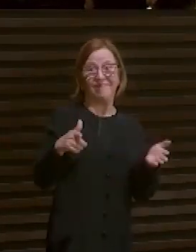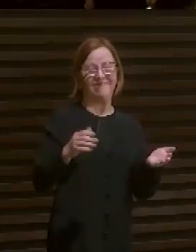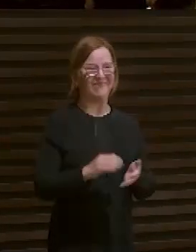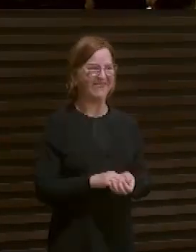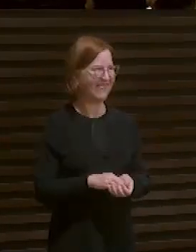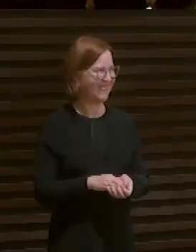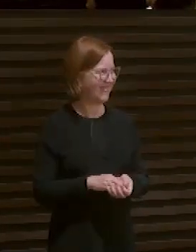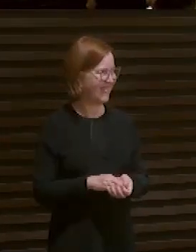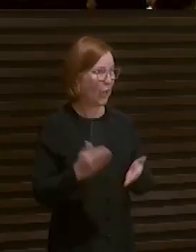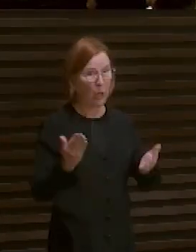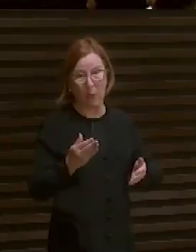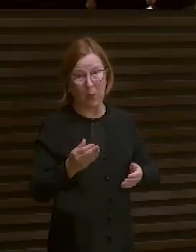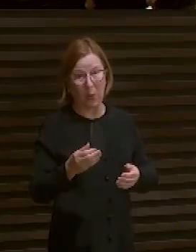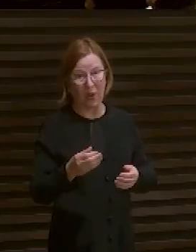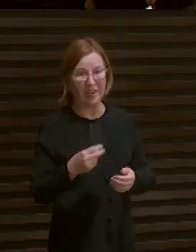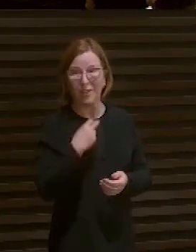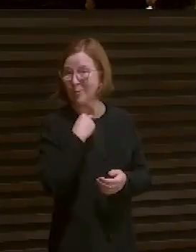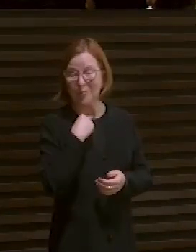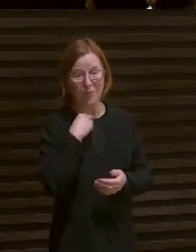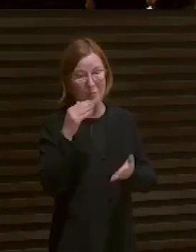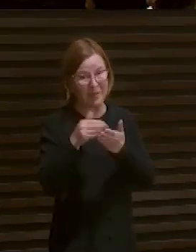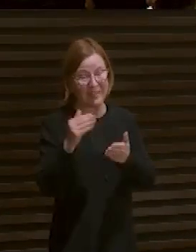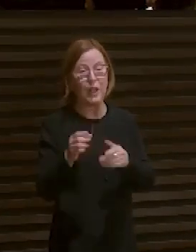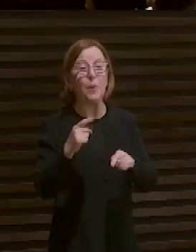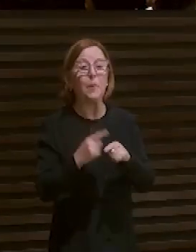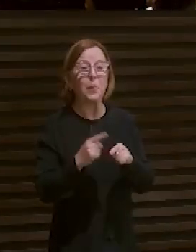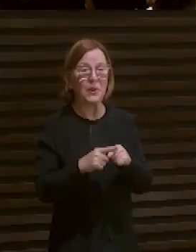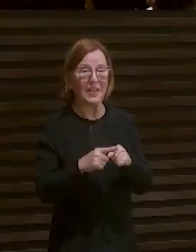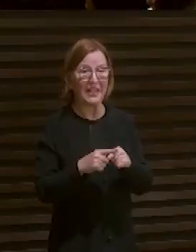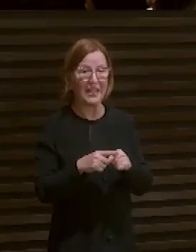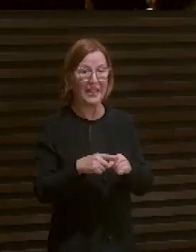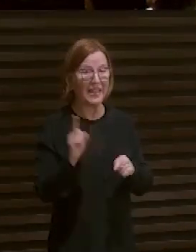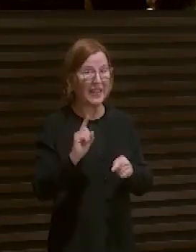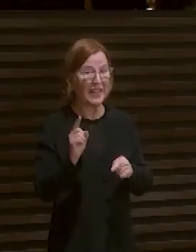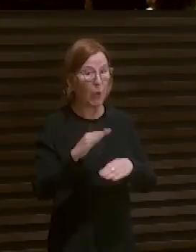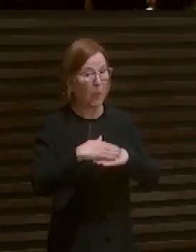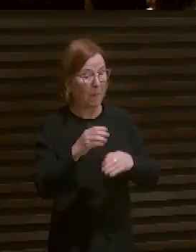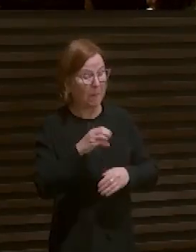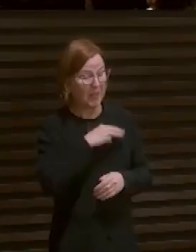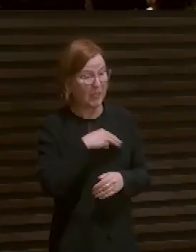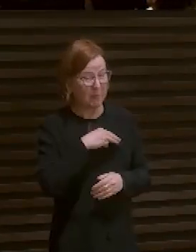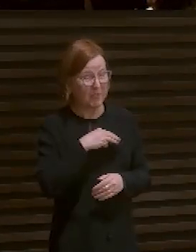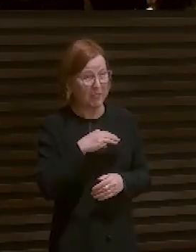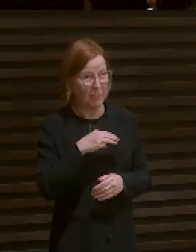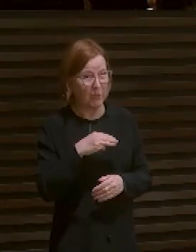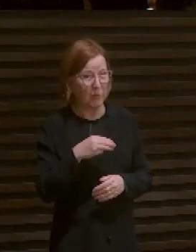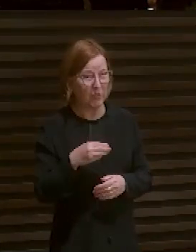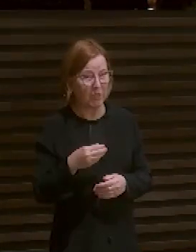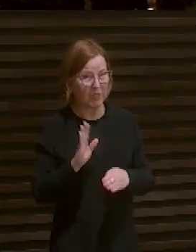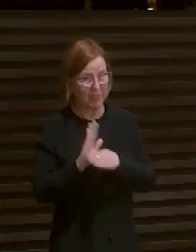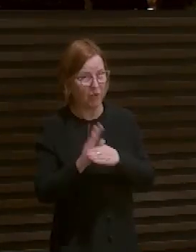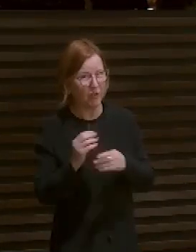Agora não podiam mandar ela embora porque ela não estava mais sustentada pela junta. Ela estava sustentada